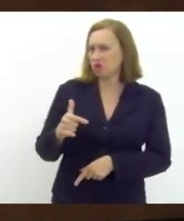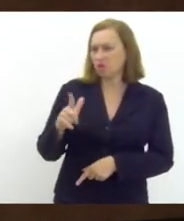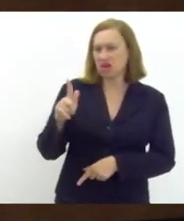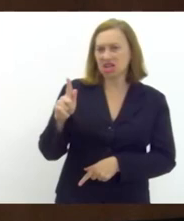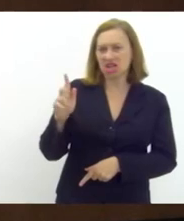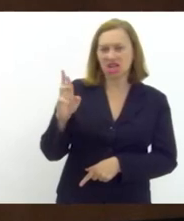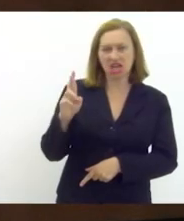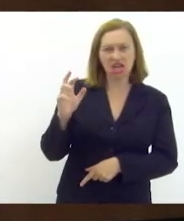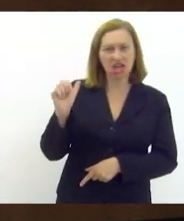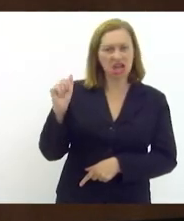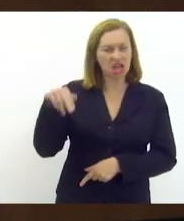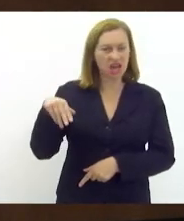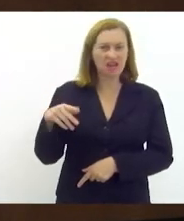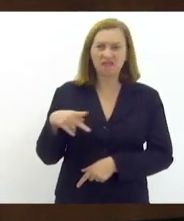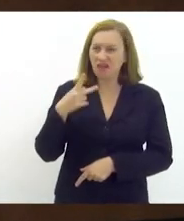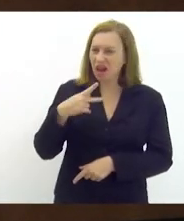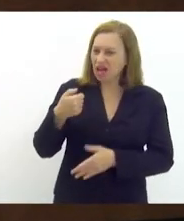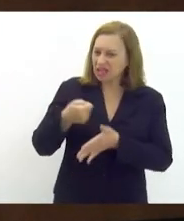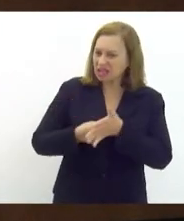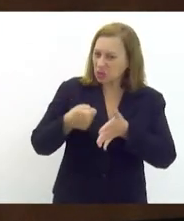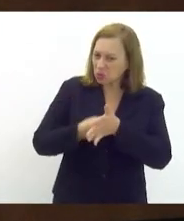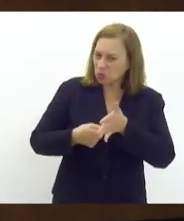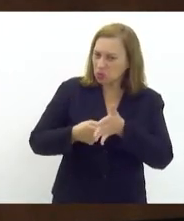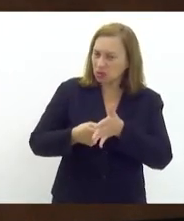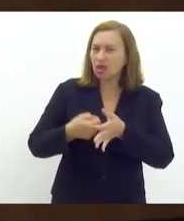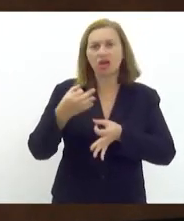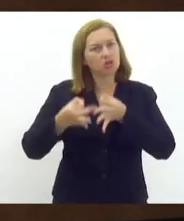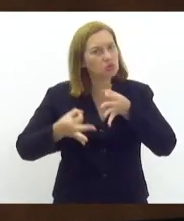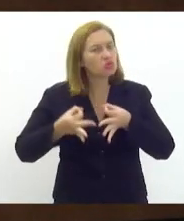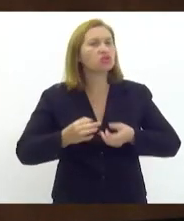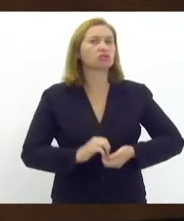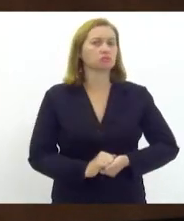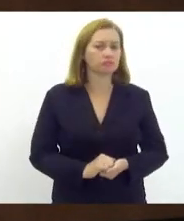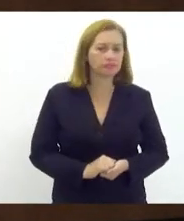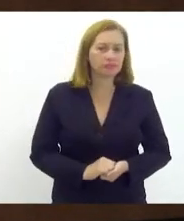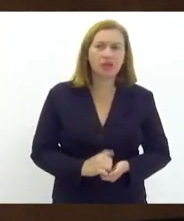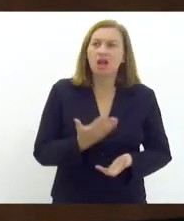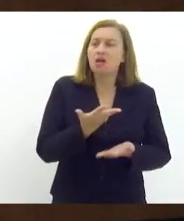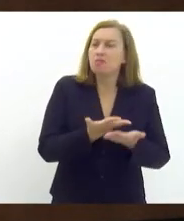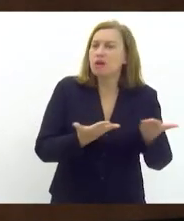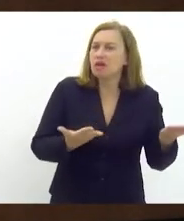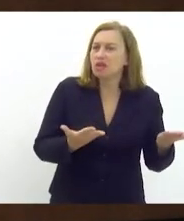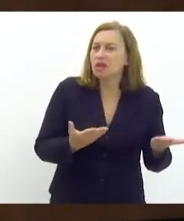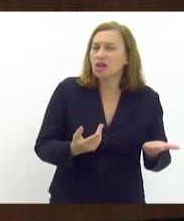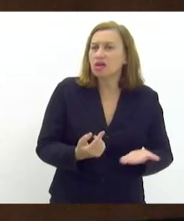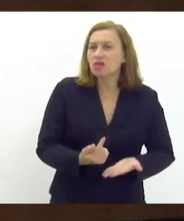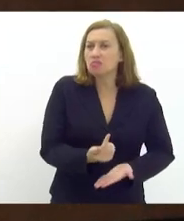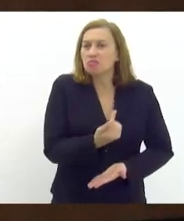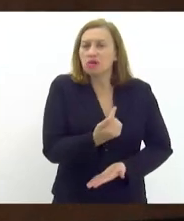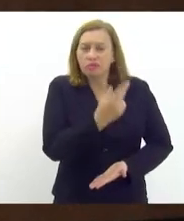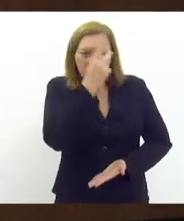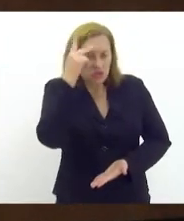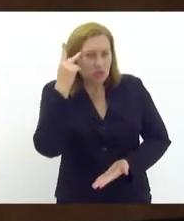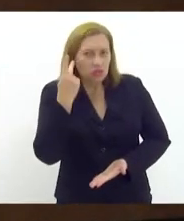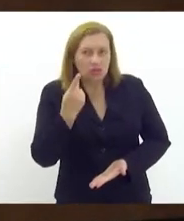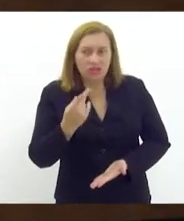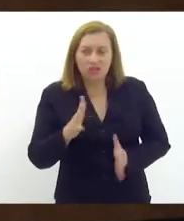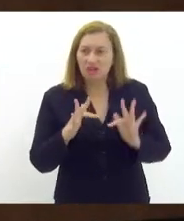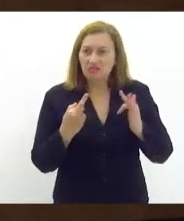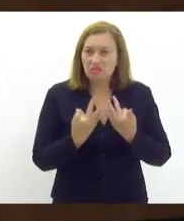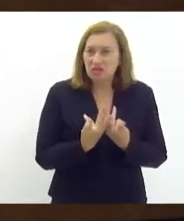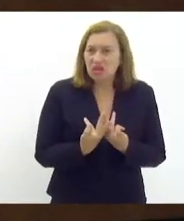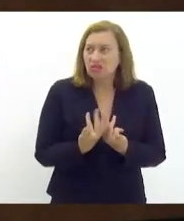dizer que essa luta era justa perder um ente querido não tem nenhum valor que cubra